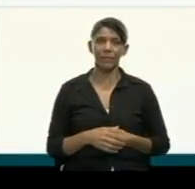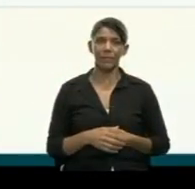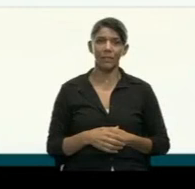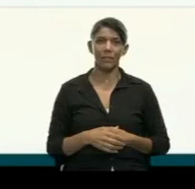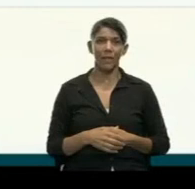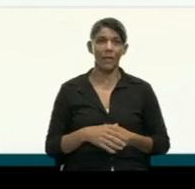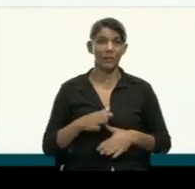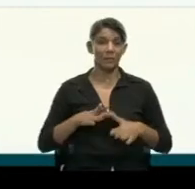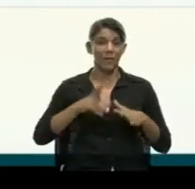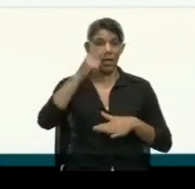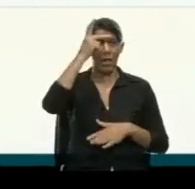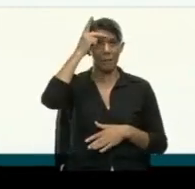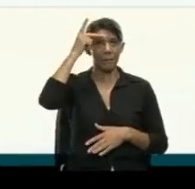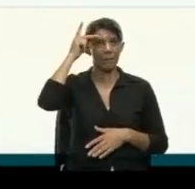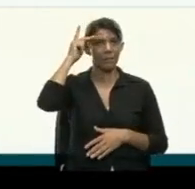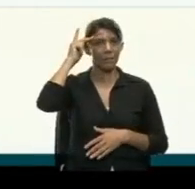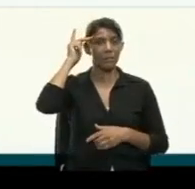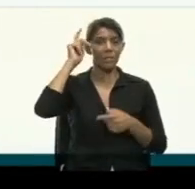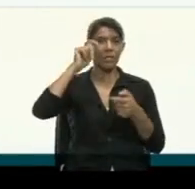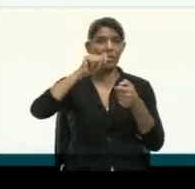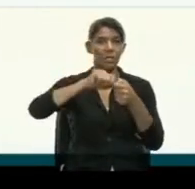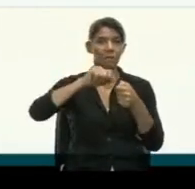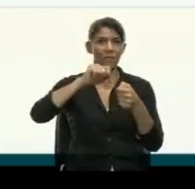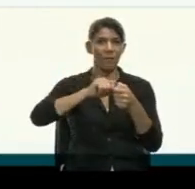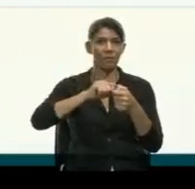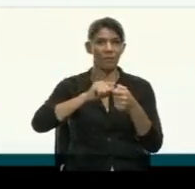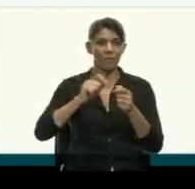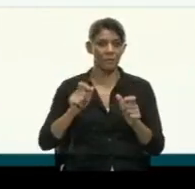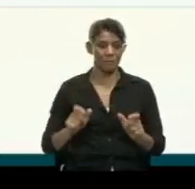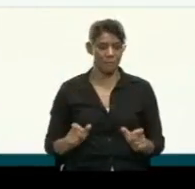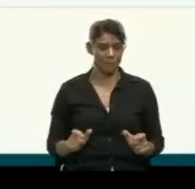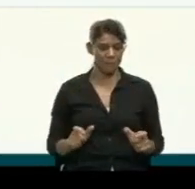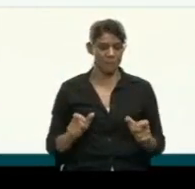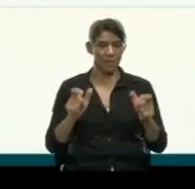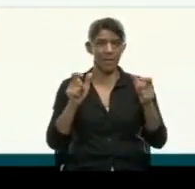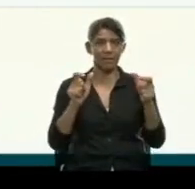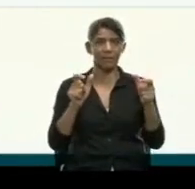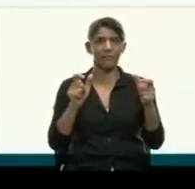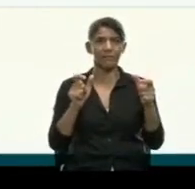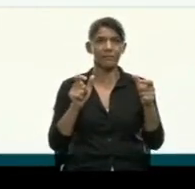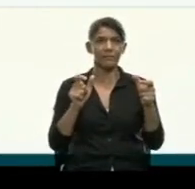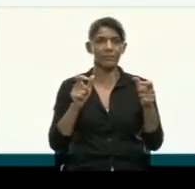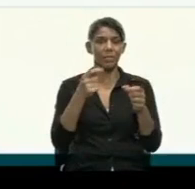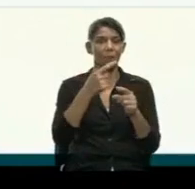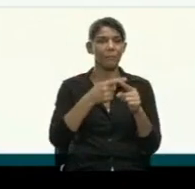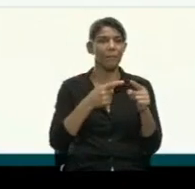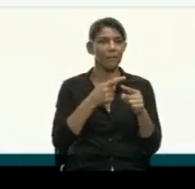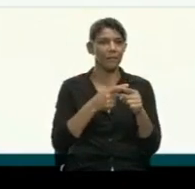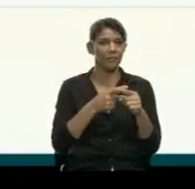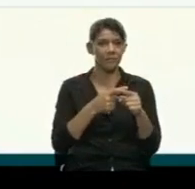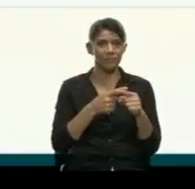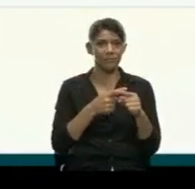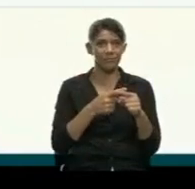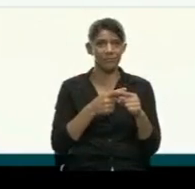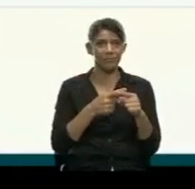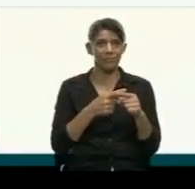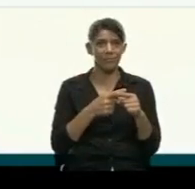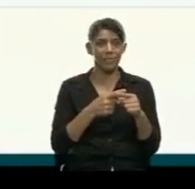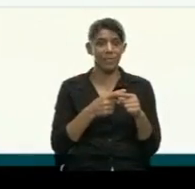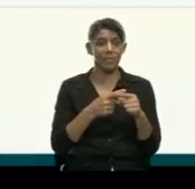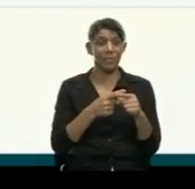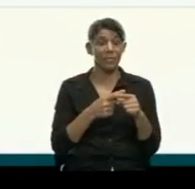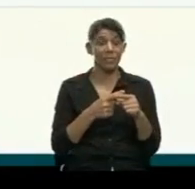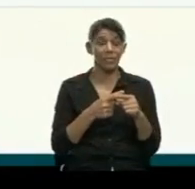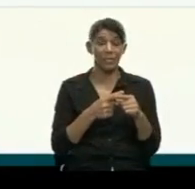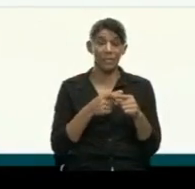Vai lá, ou faz meio pilar. Tem problema nisso, professor? Não, tem nenhum. Desde que